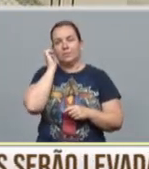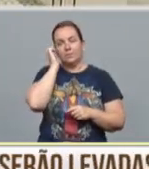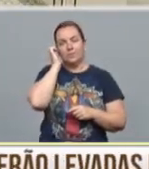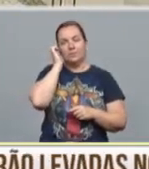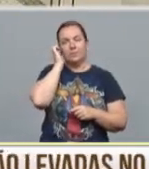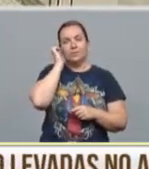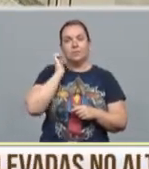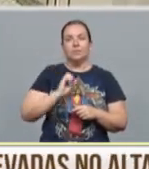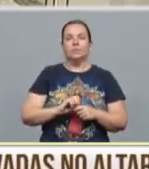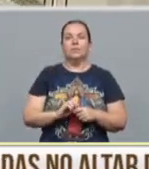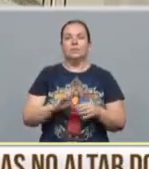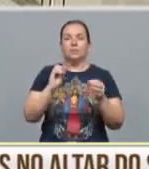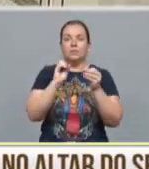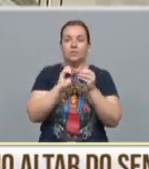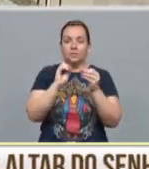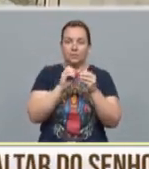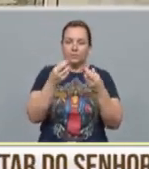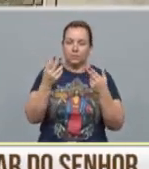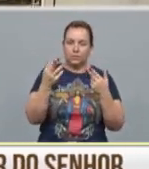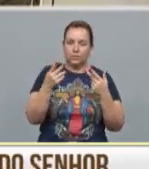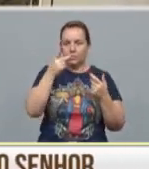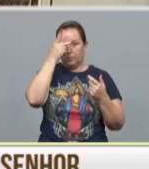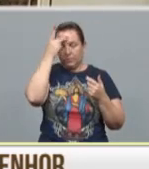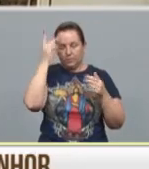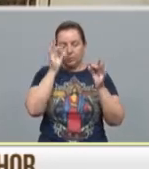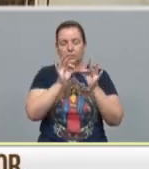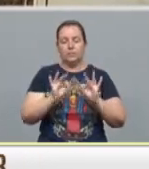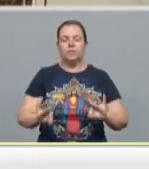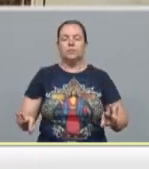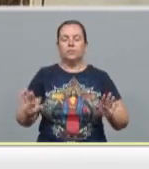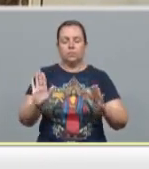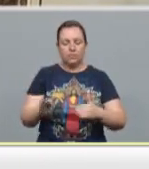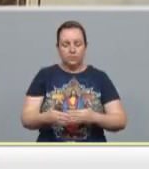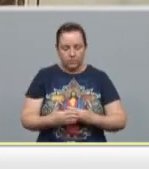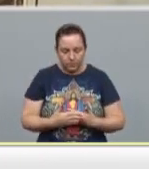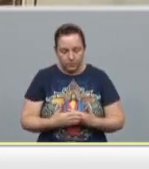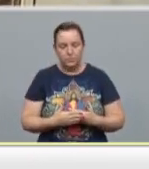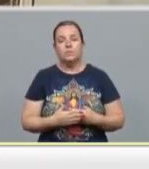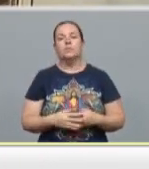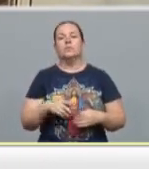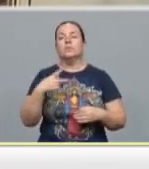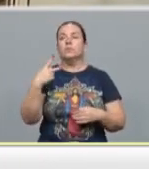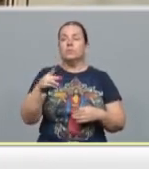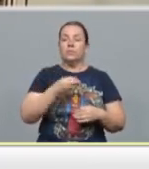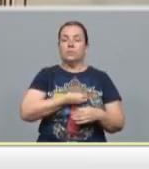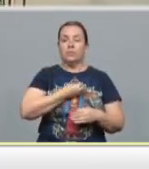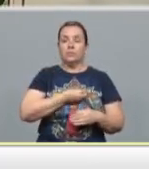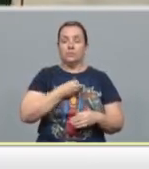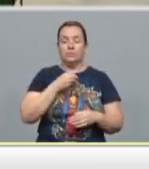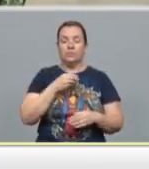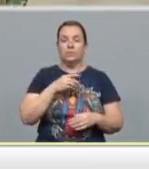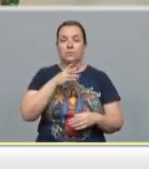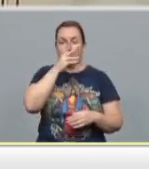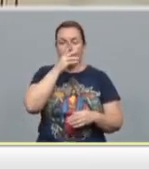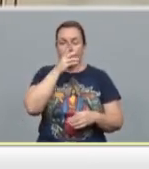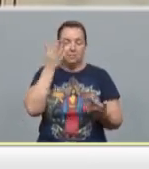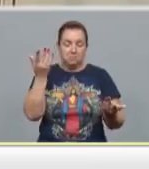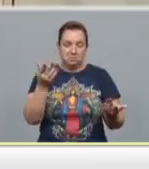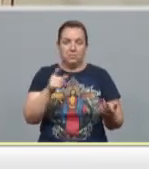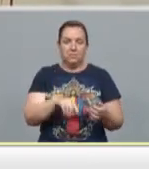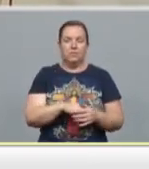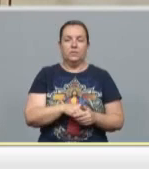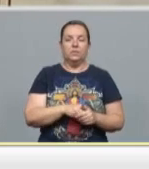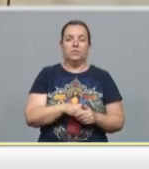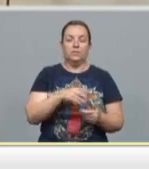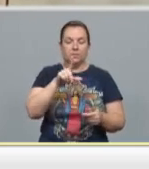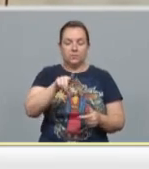age como carpinteiro, quando Jesus, na sua vida pública, escolhe 12 apóstolos,